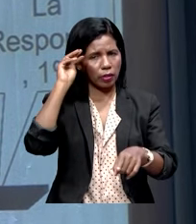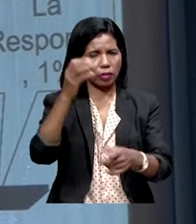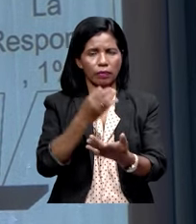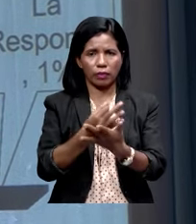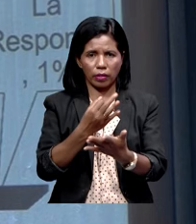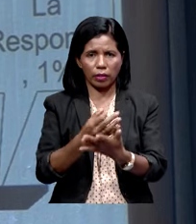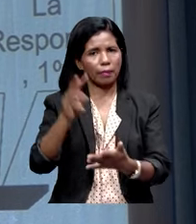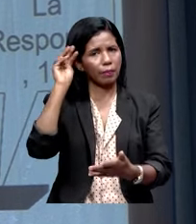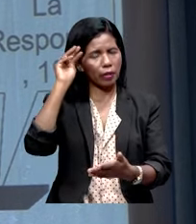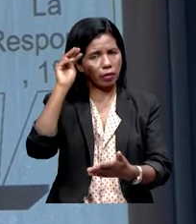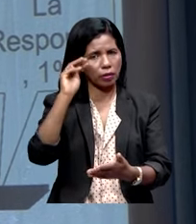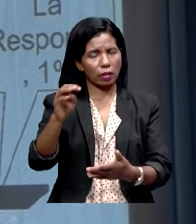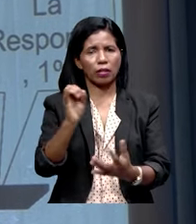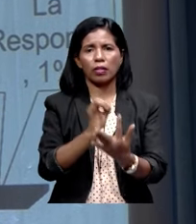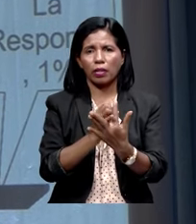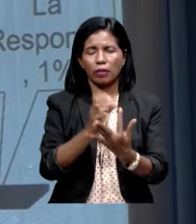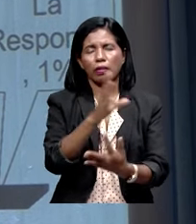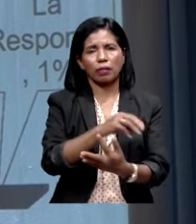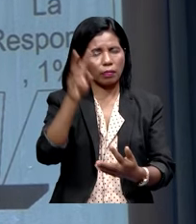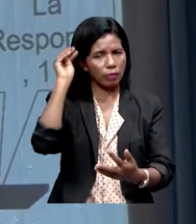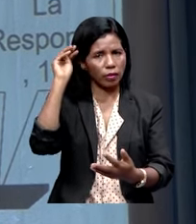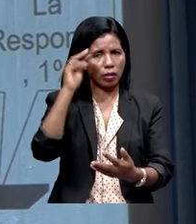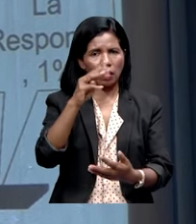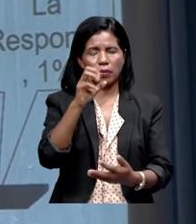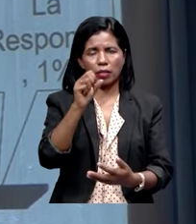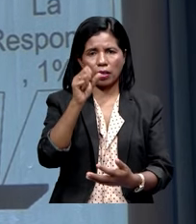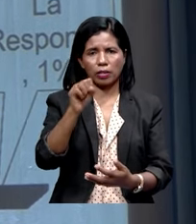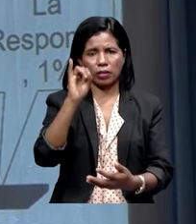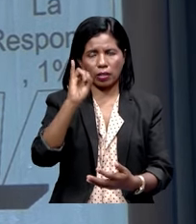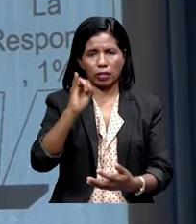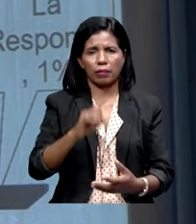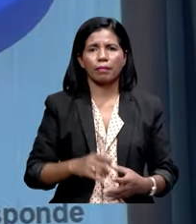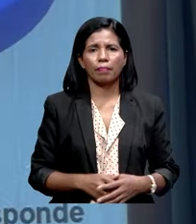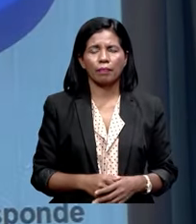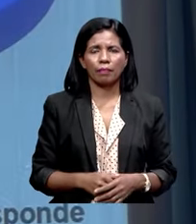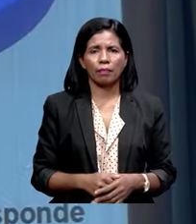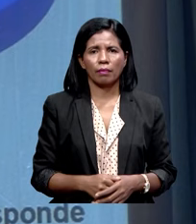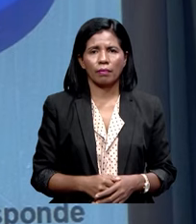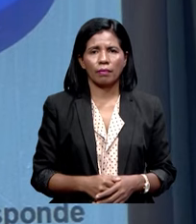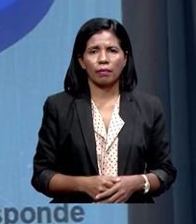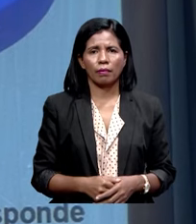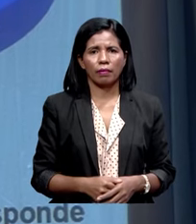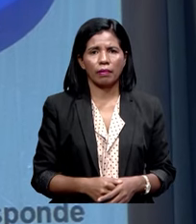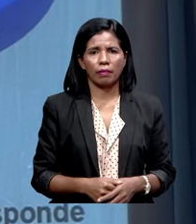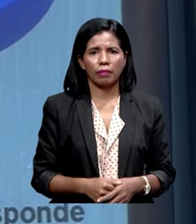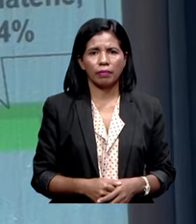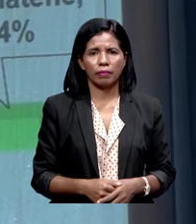Finanças, Ministério Interior, Ministério Solidariedade Social no Inclusão. Equipa Cobertura, GMN.